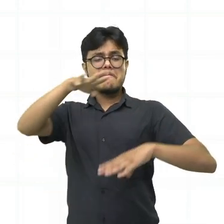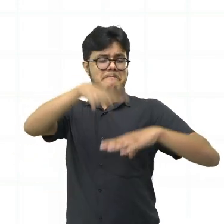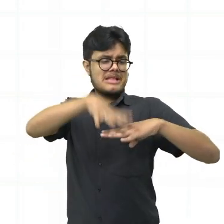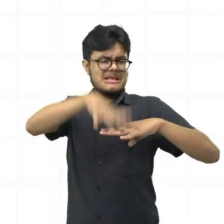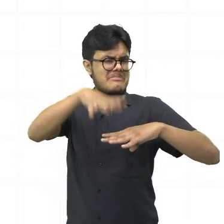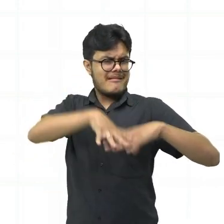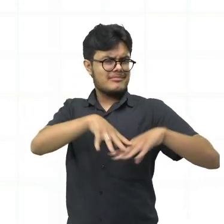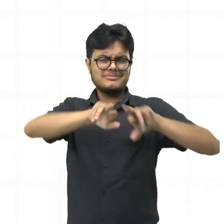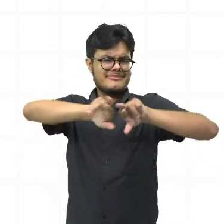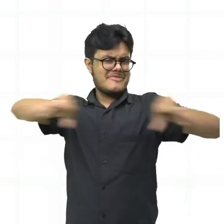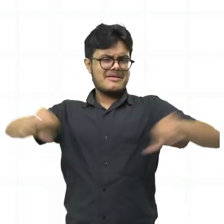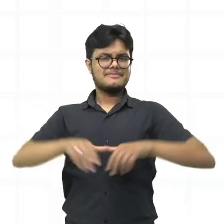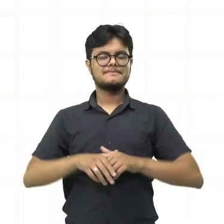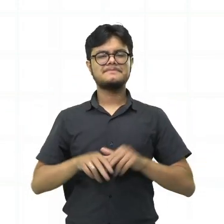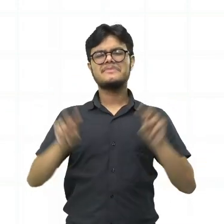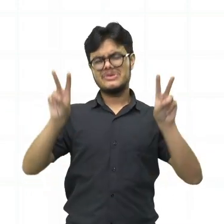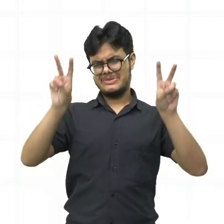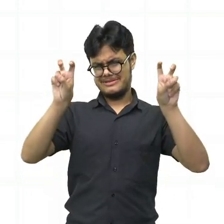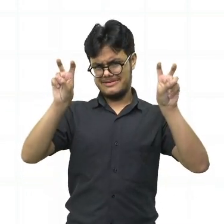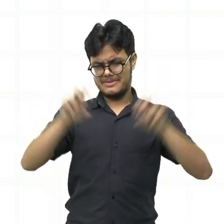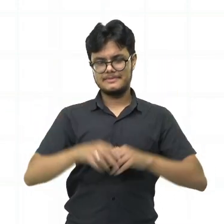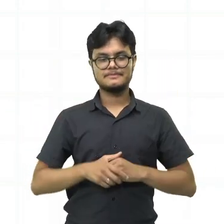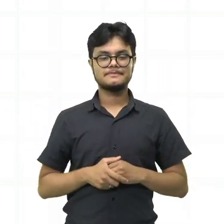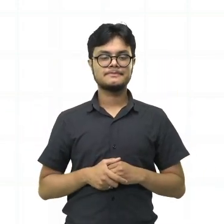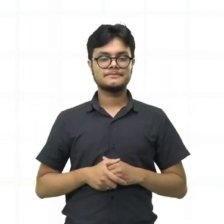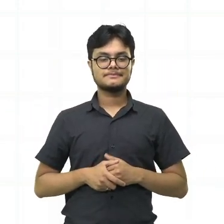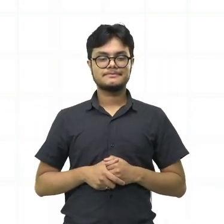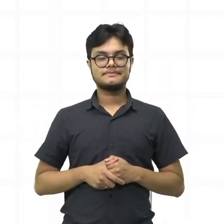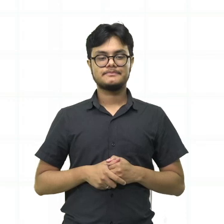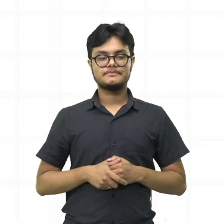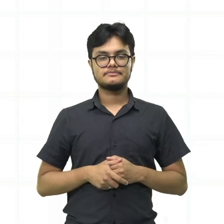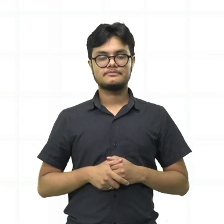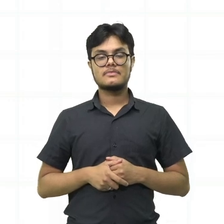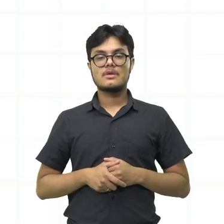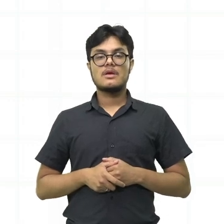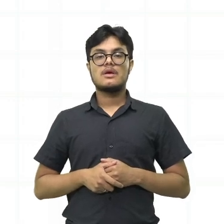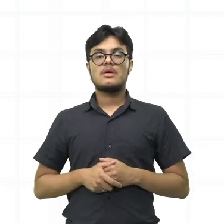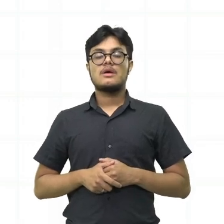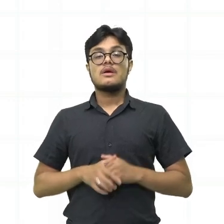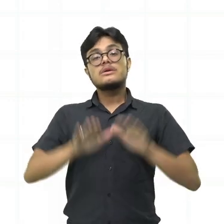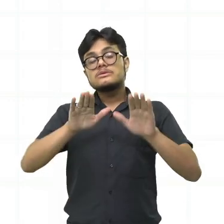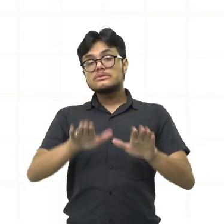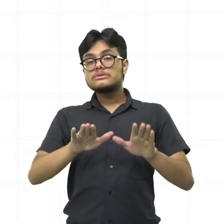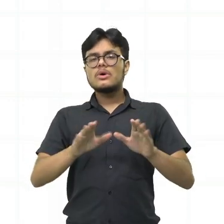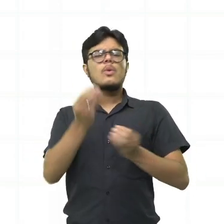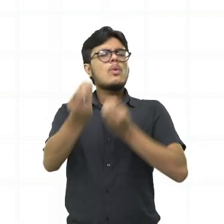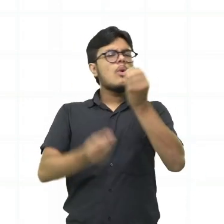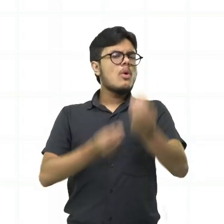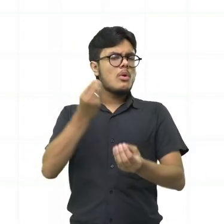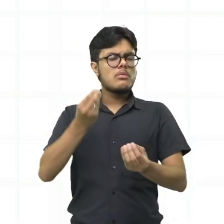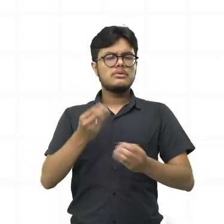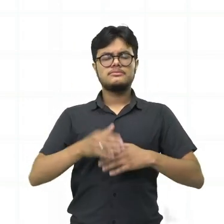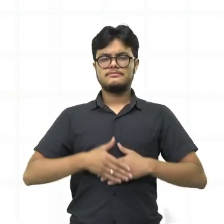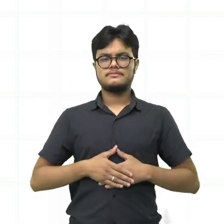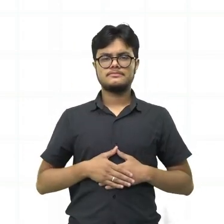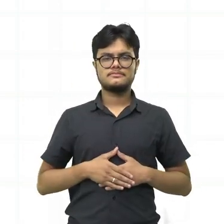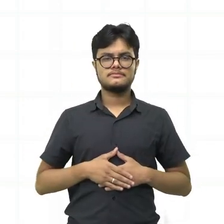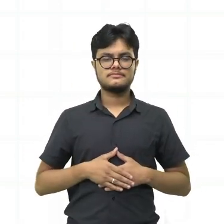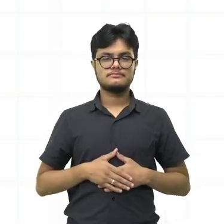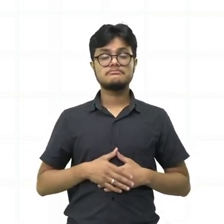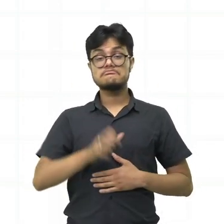específico, né? Uma temática pontual. E aí, como é que ele faz isso mais uma vez, professor? Assim como no